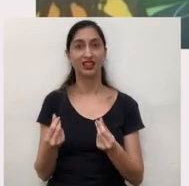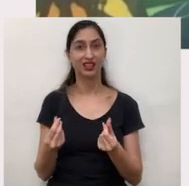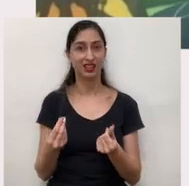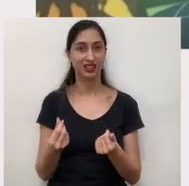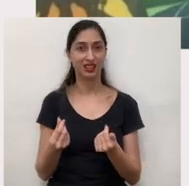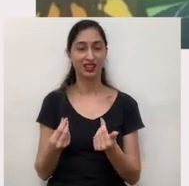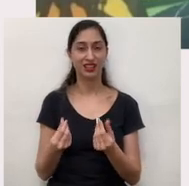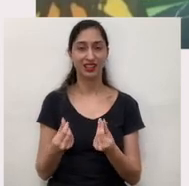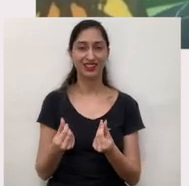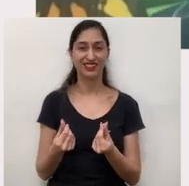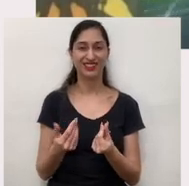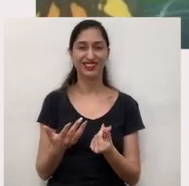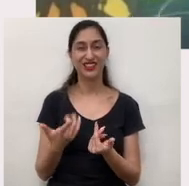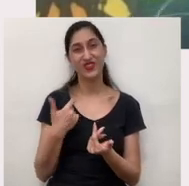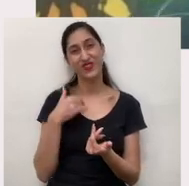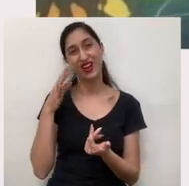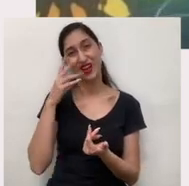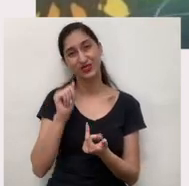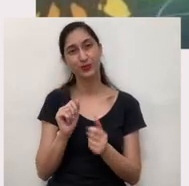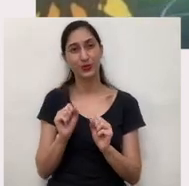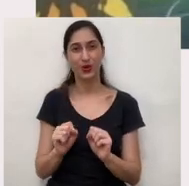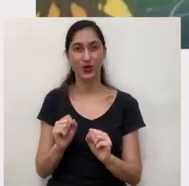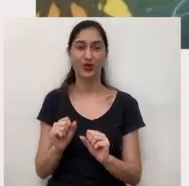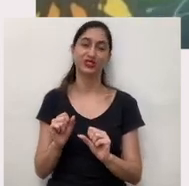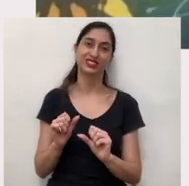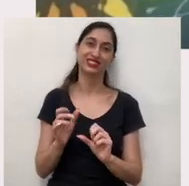recém extinta a tiragem.